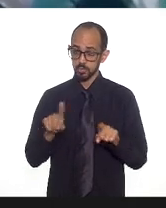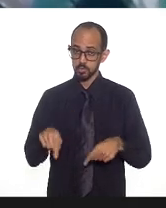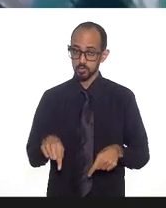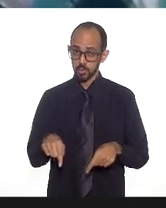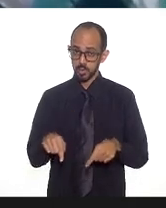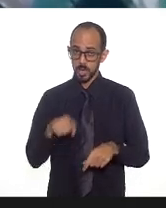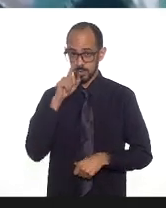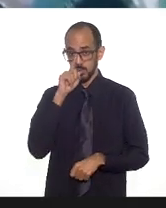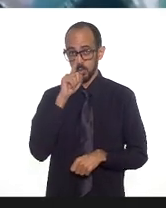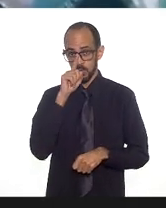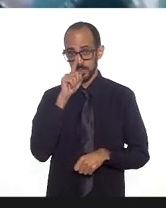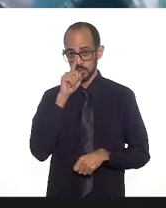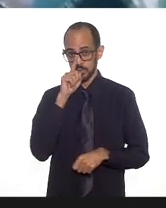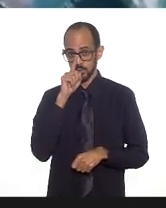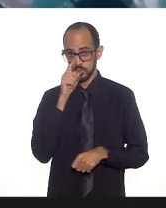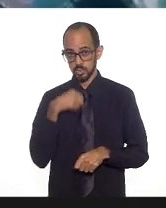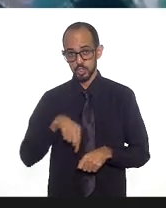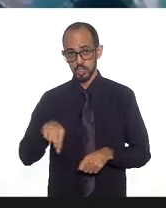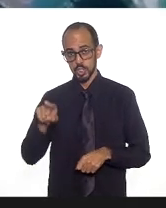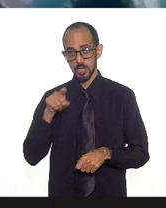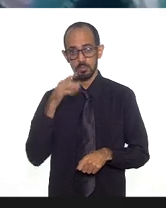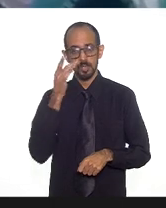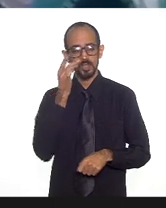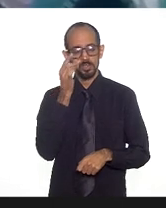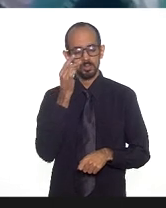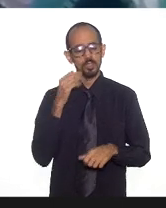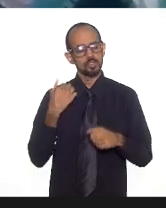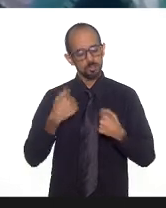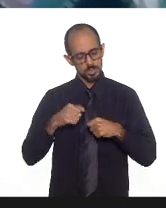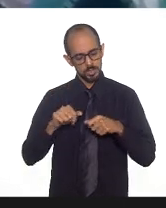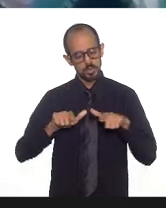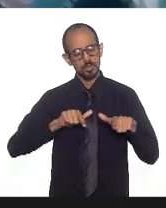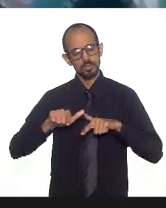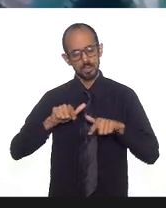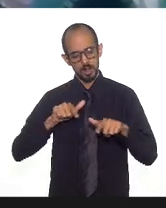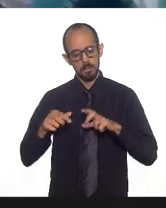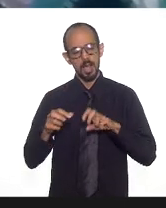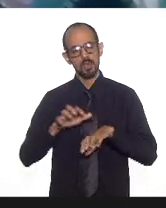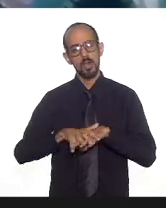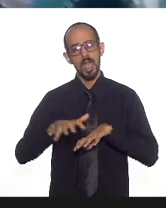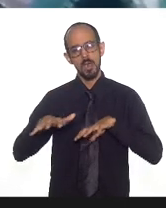e adultos, né? Então, a gente precisa manter esse trabalho remoto